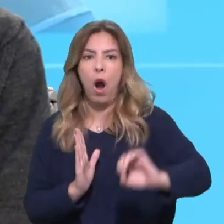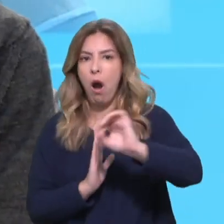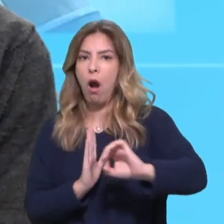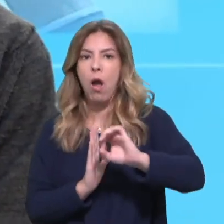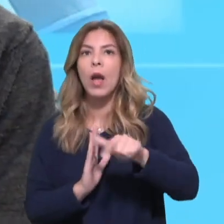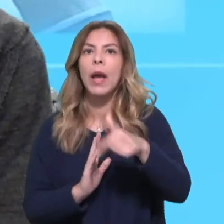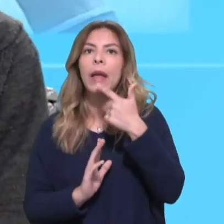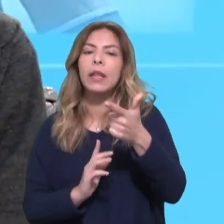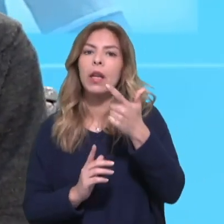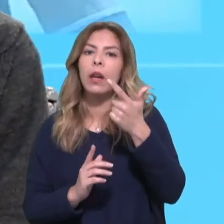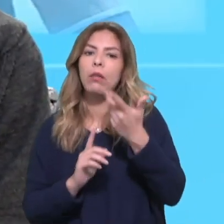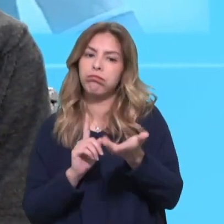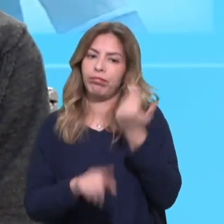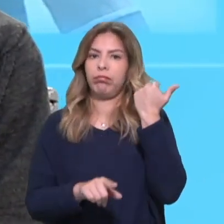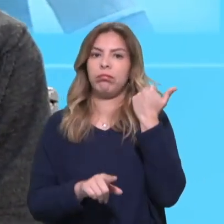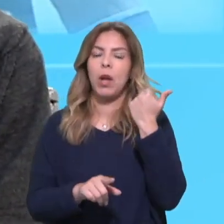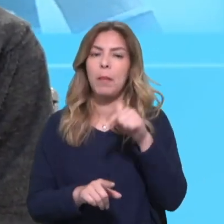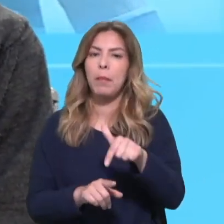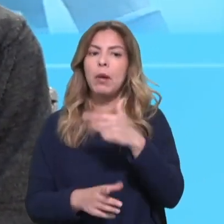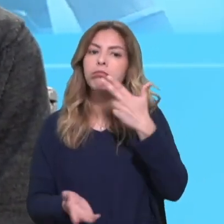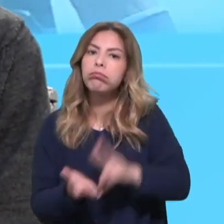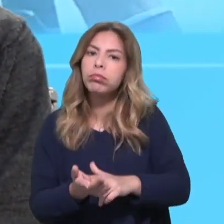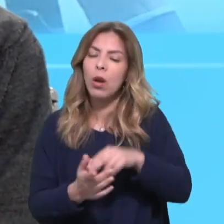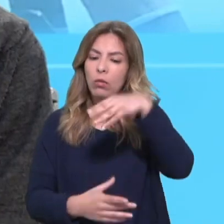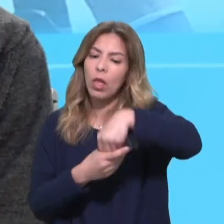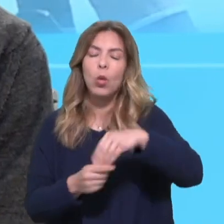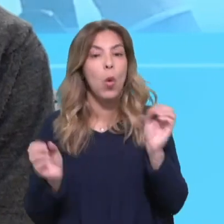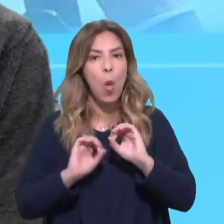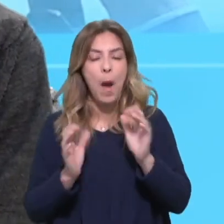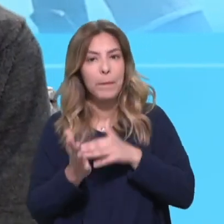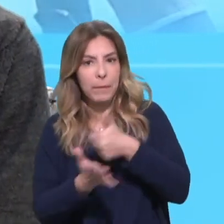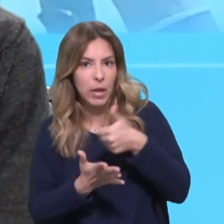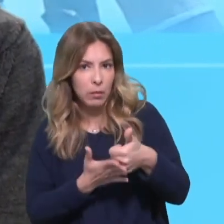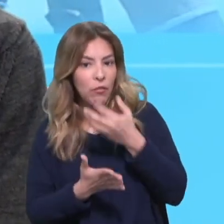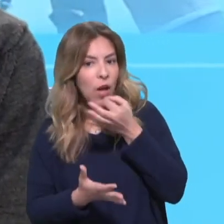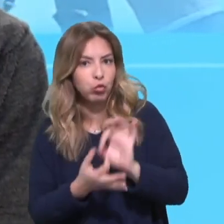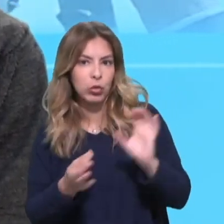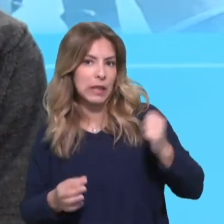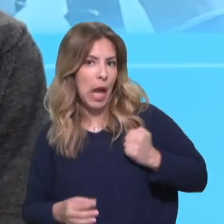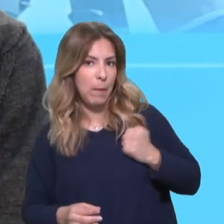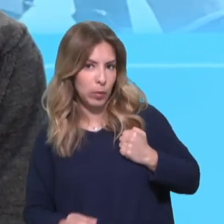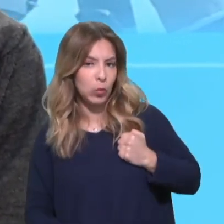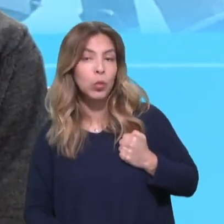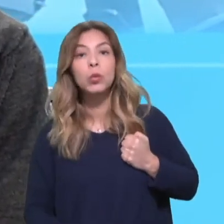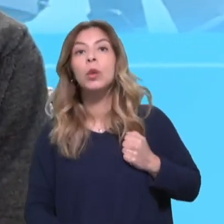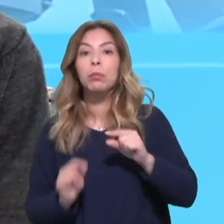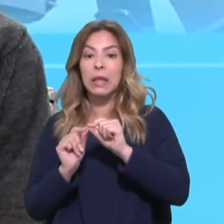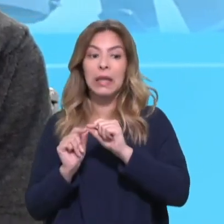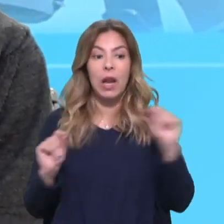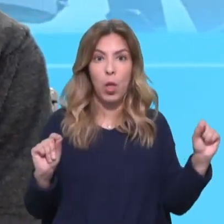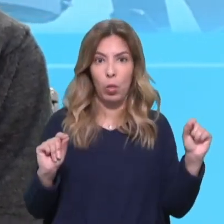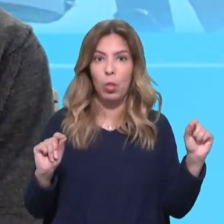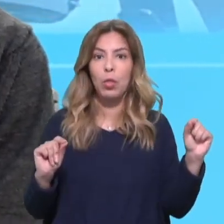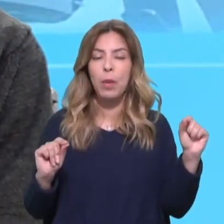dia alitúrgico, porque não tem celebração da Eucaristia. Não é completamente correta esta expressão, porque efetivamente existe